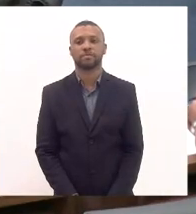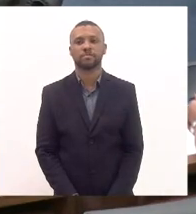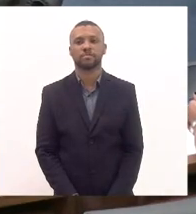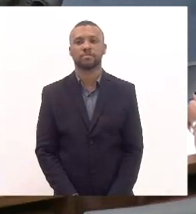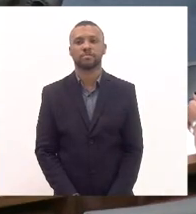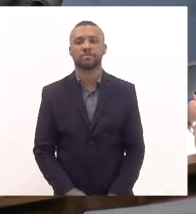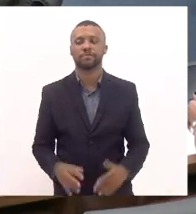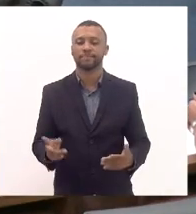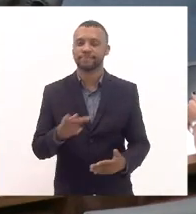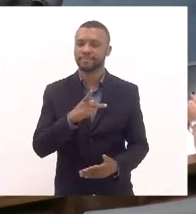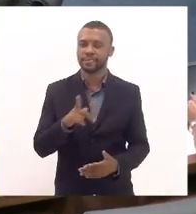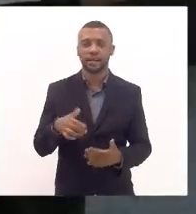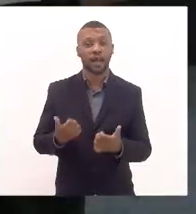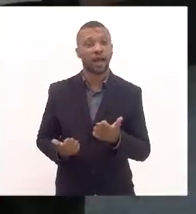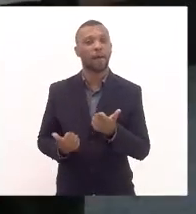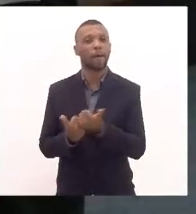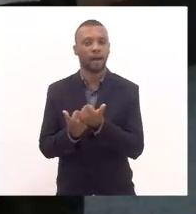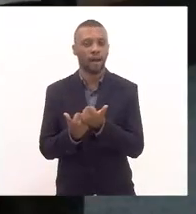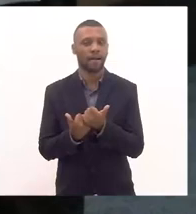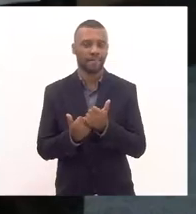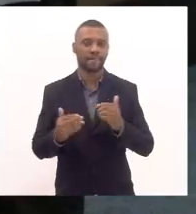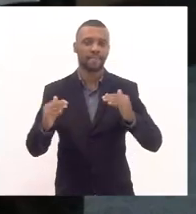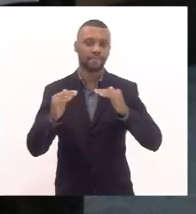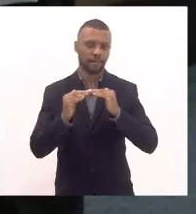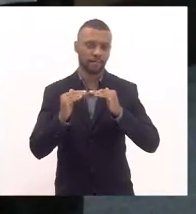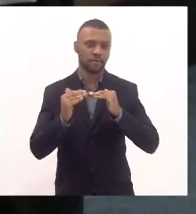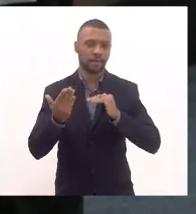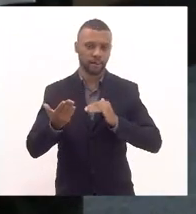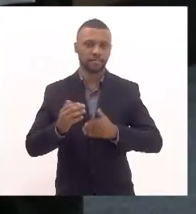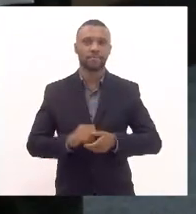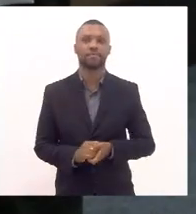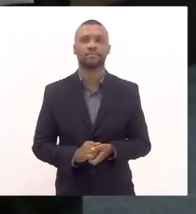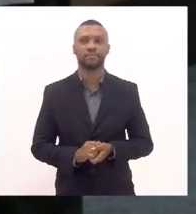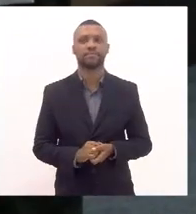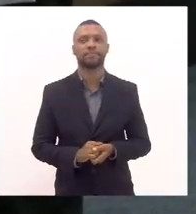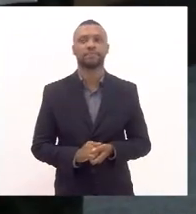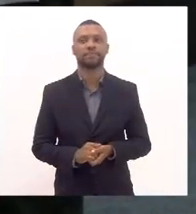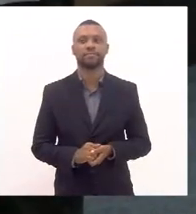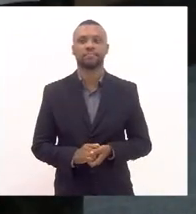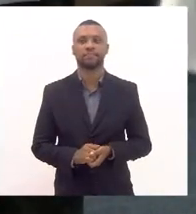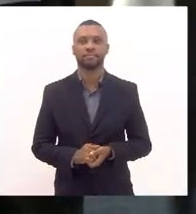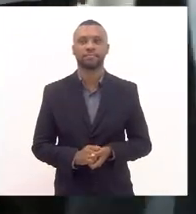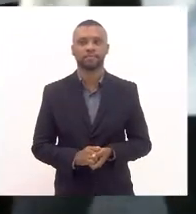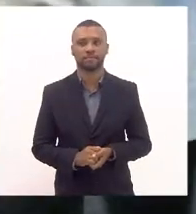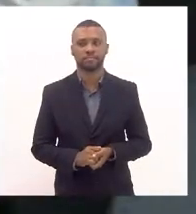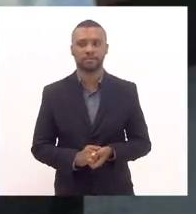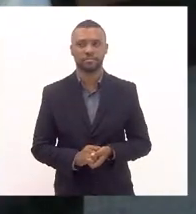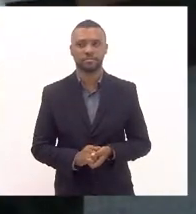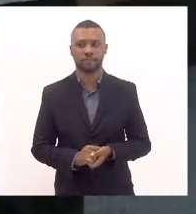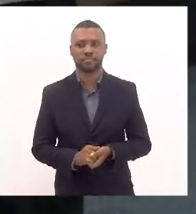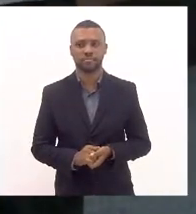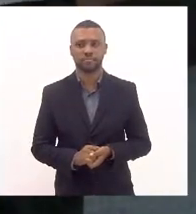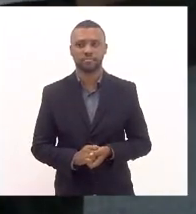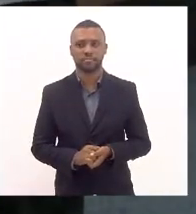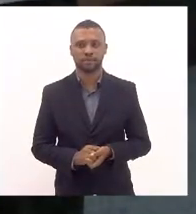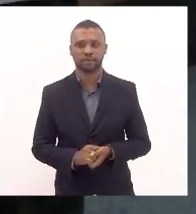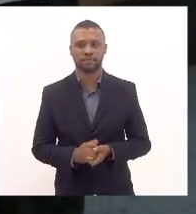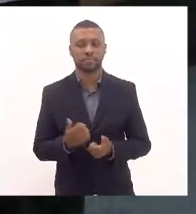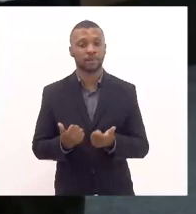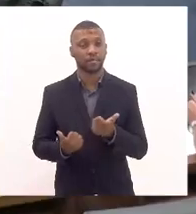o seu presente é favorável E aí por favor